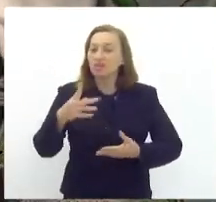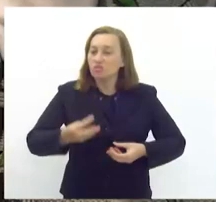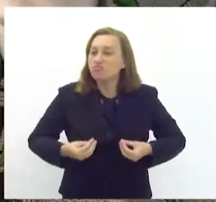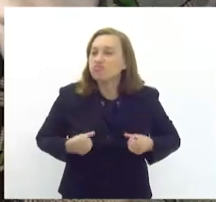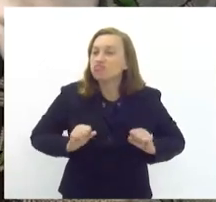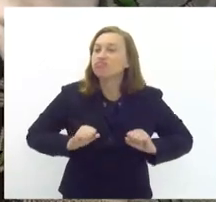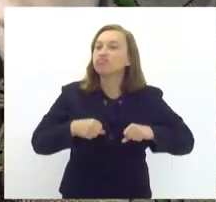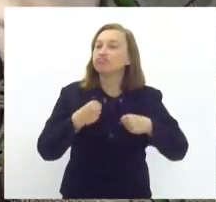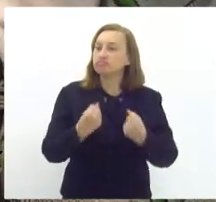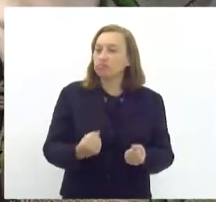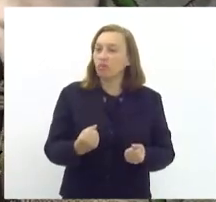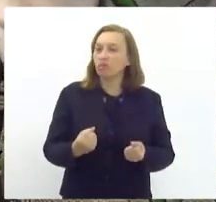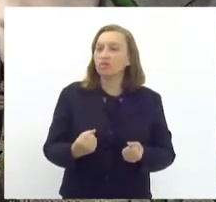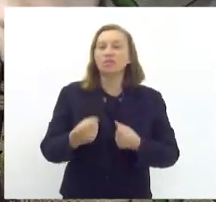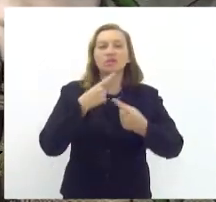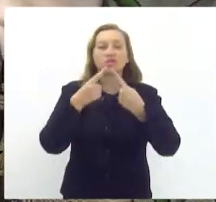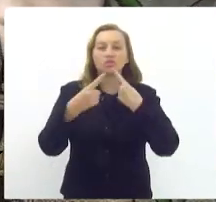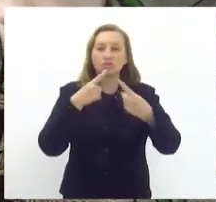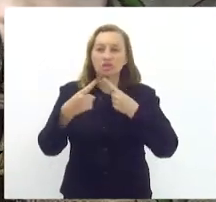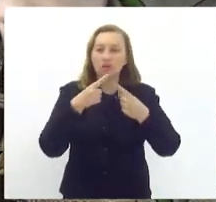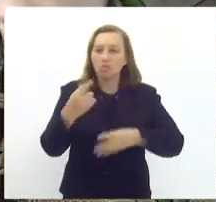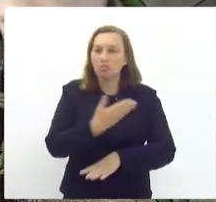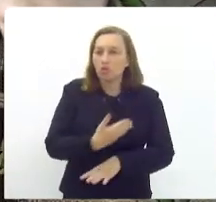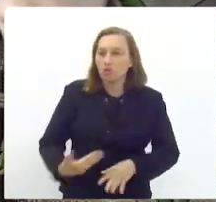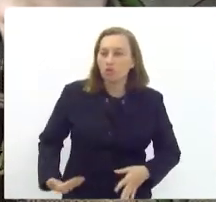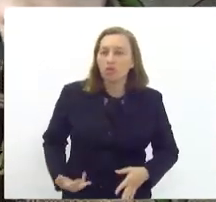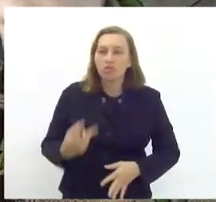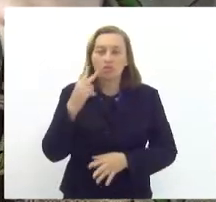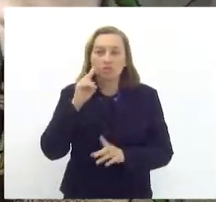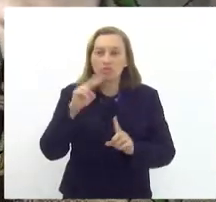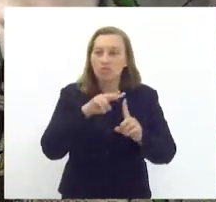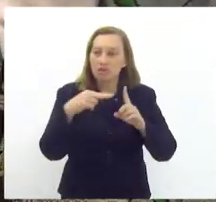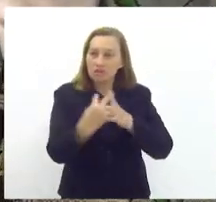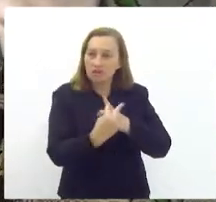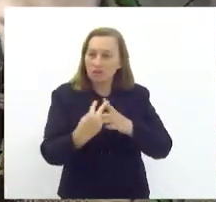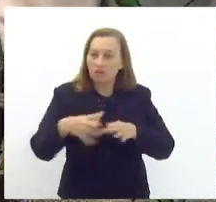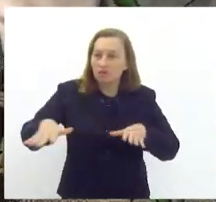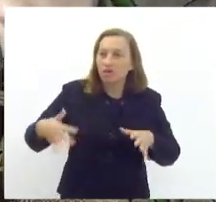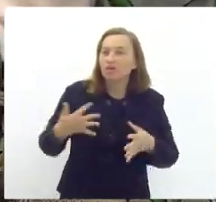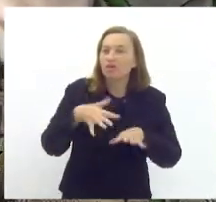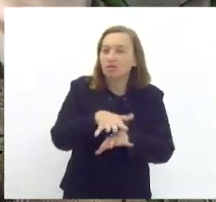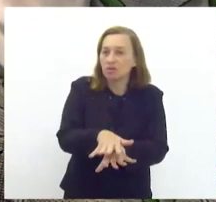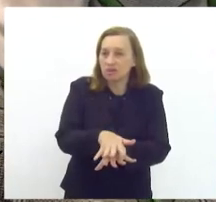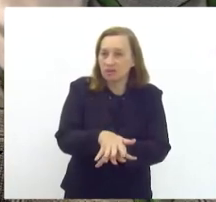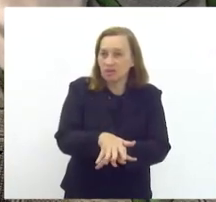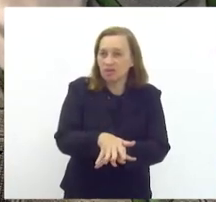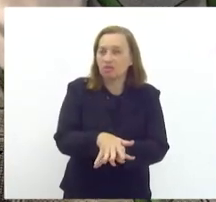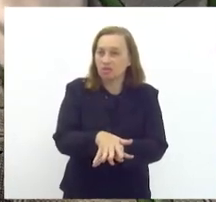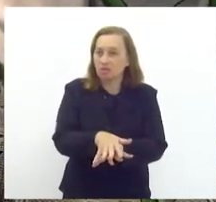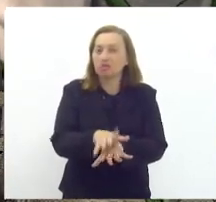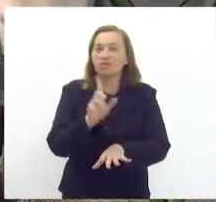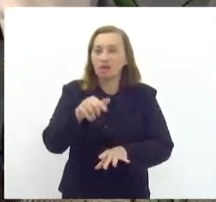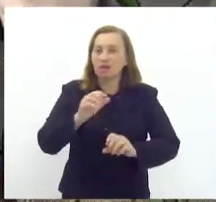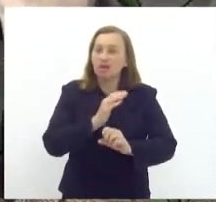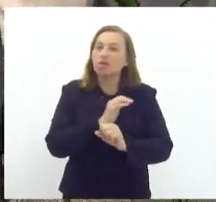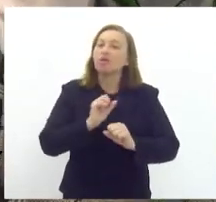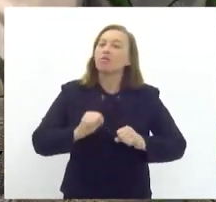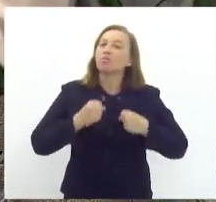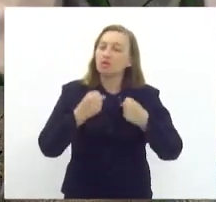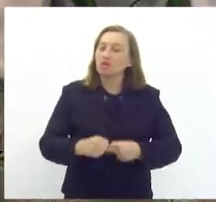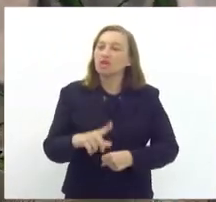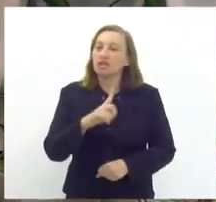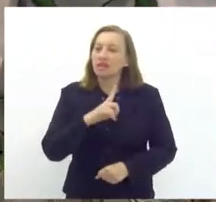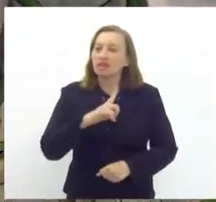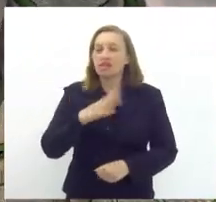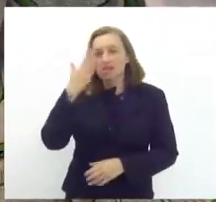para esse debate público que Visa a inclusão de segmentos historicamente marginalizados é poderoso e sabemos